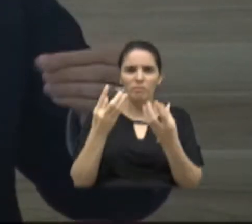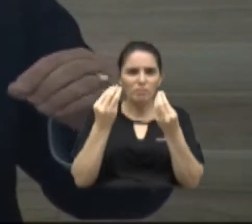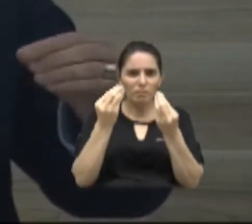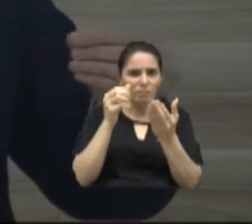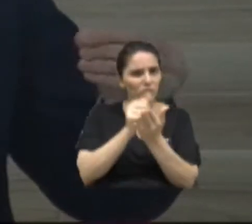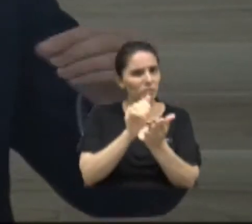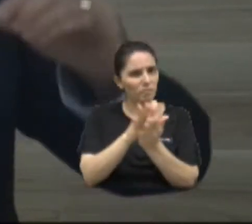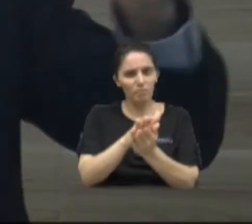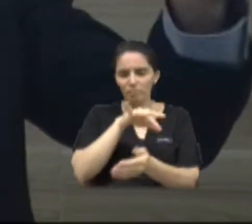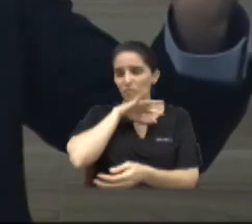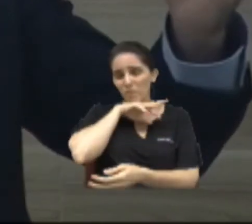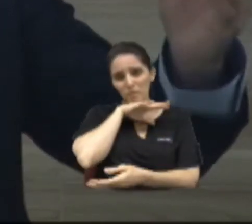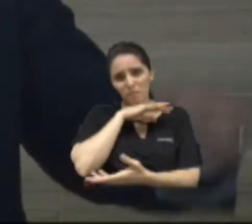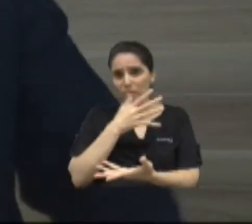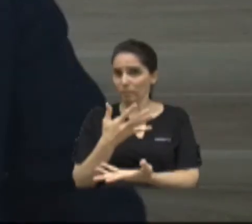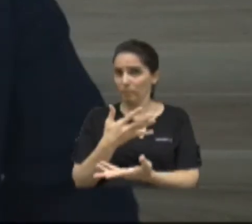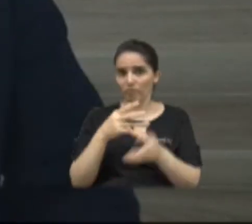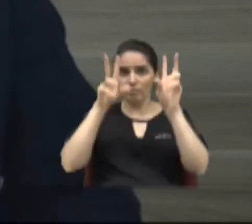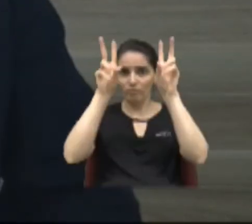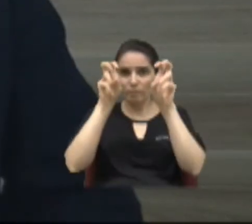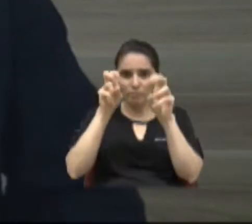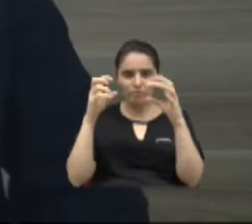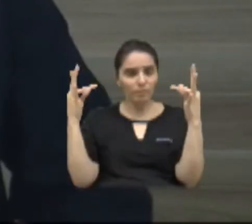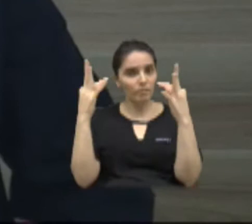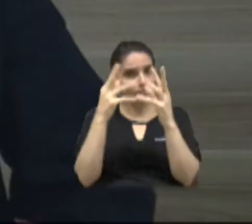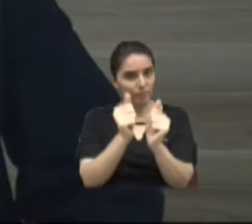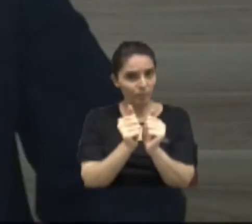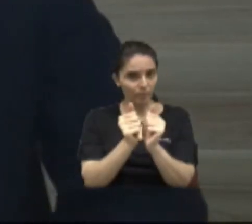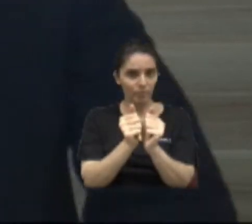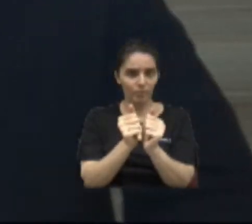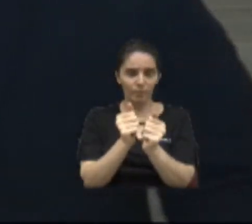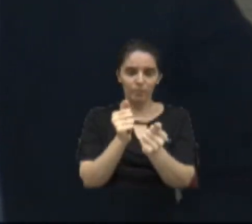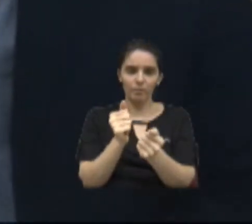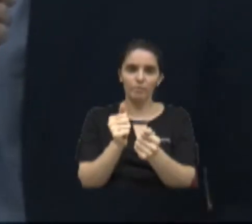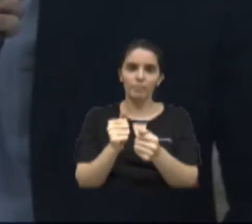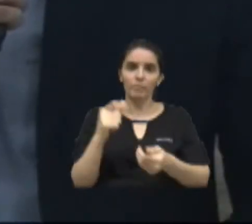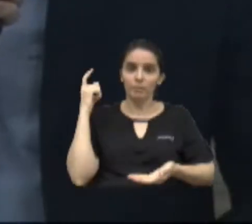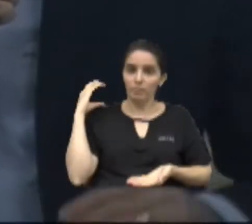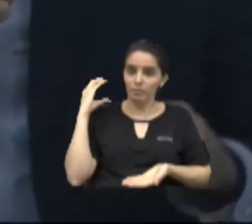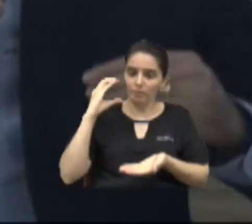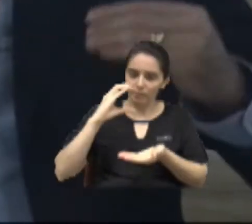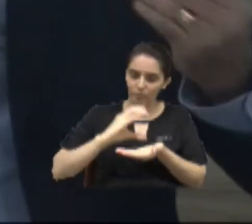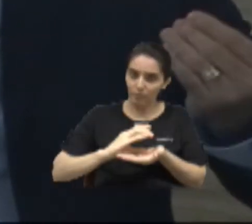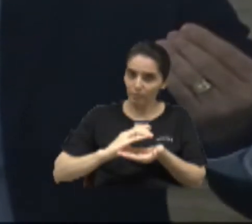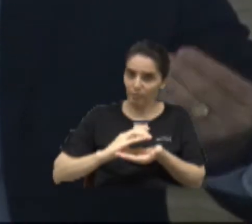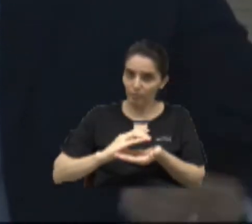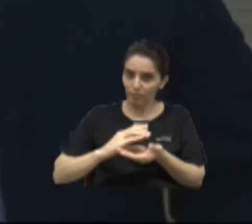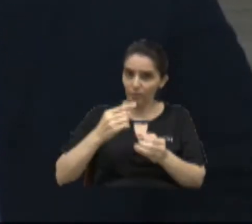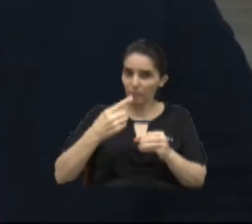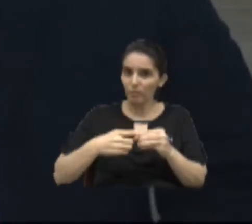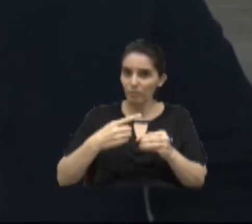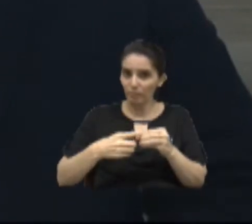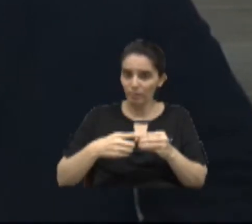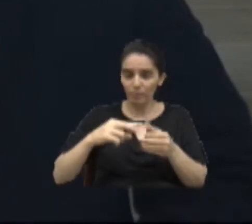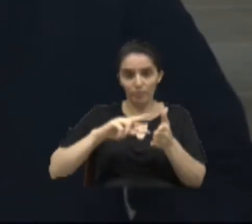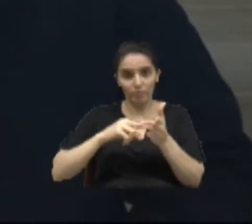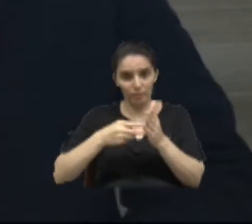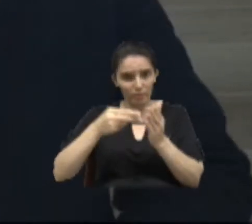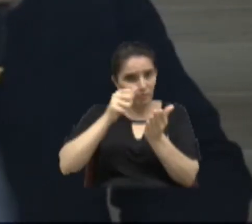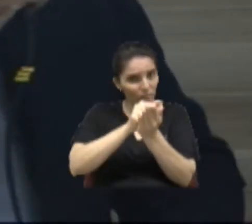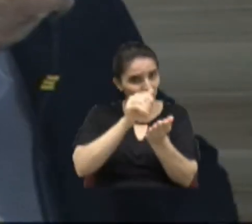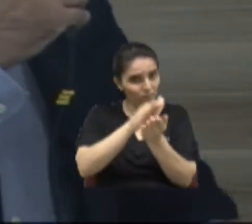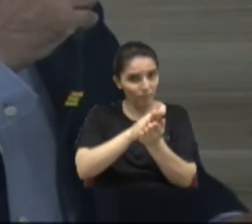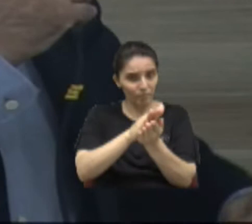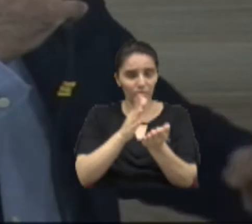isso, de todo esse assunto, de toda arrecadação de verba para o município em cima de multa, que talvez a